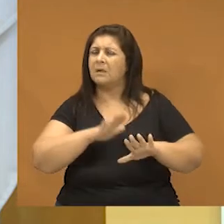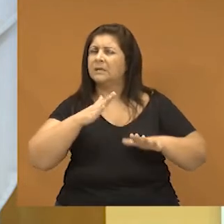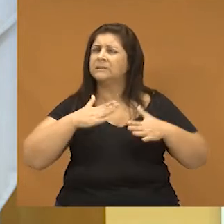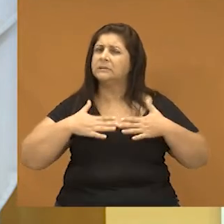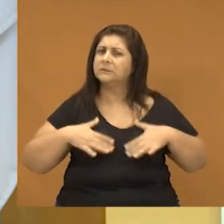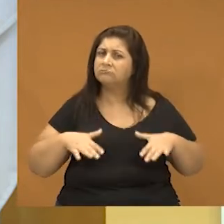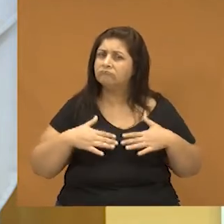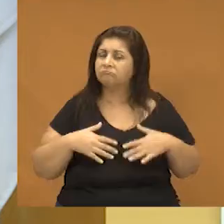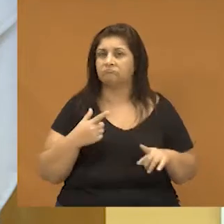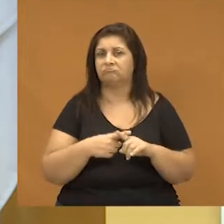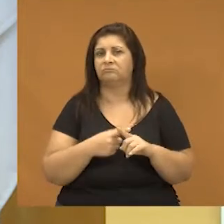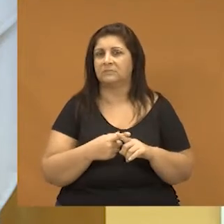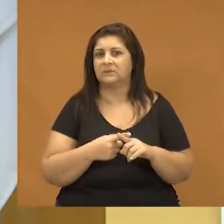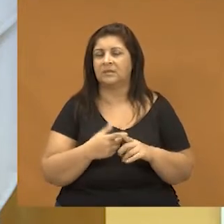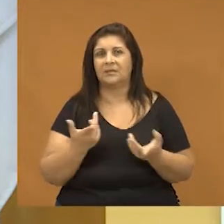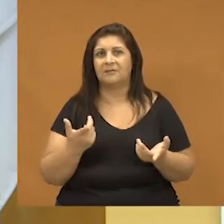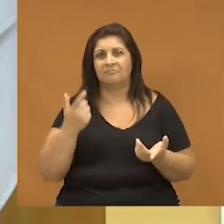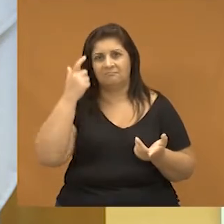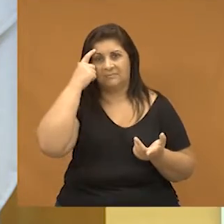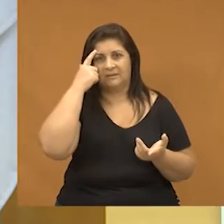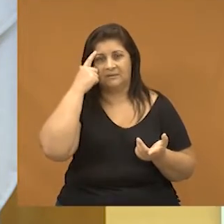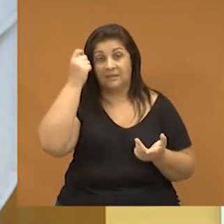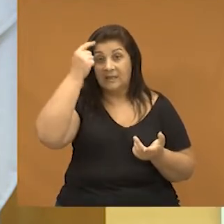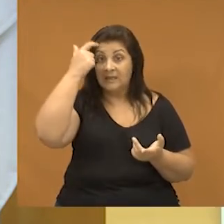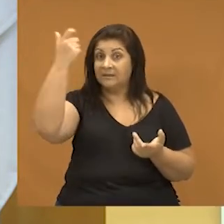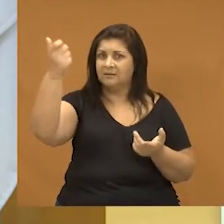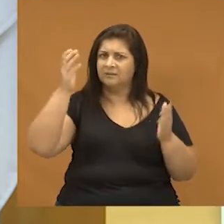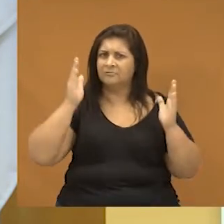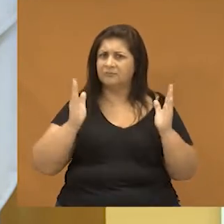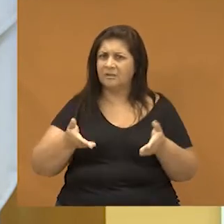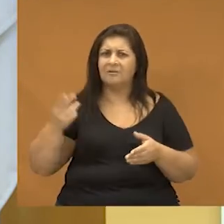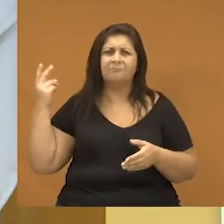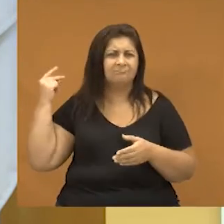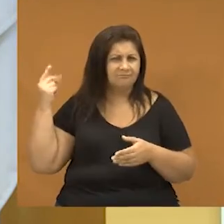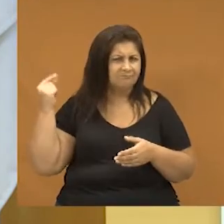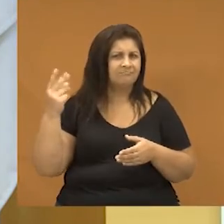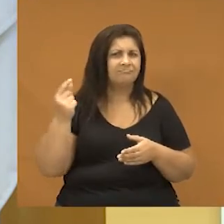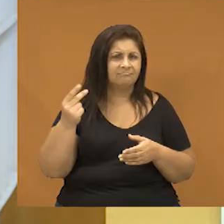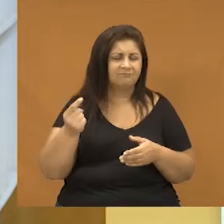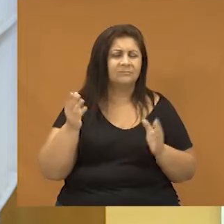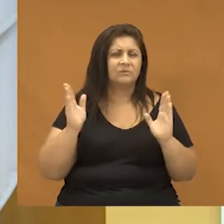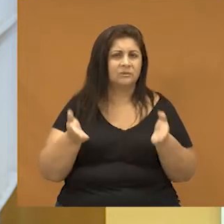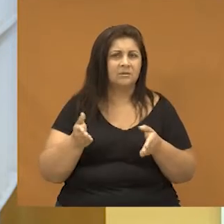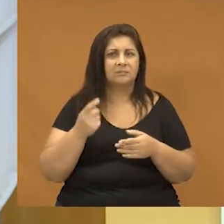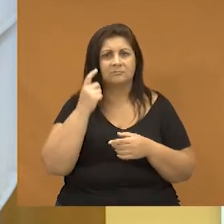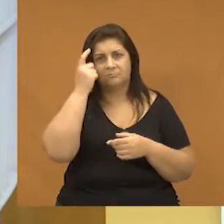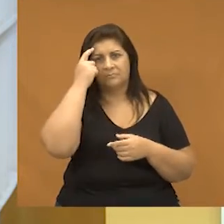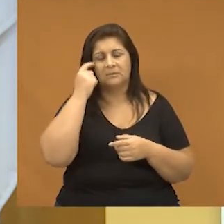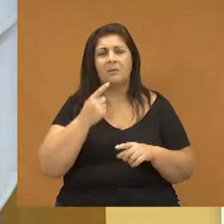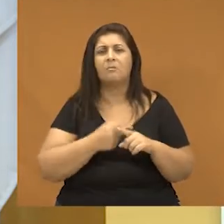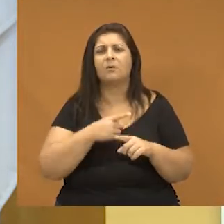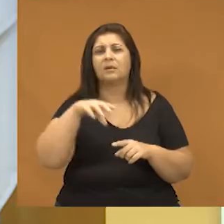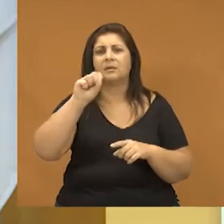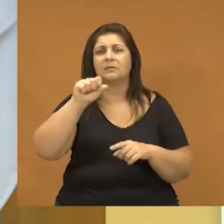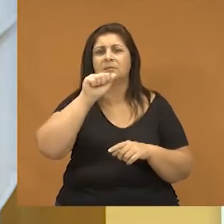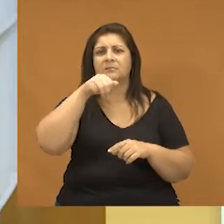porque eu confesso para você que essa ideia já é uma ideia que foi debatida aqui muito tempo atrás. Por que o SAMU só não